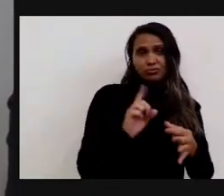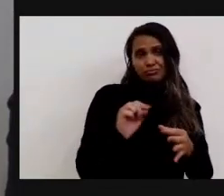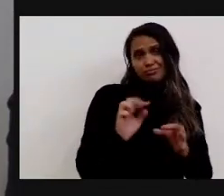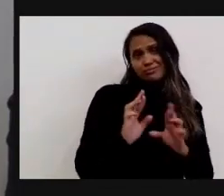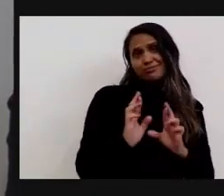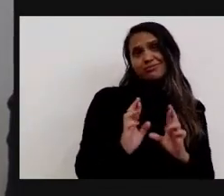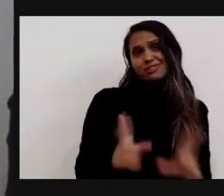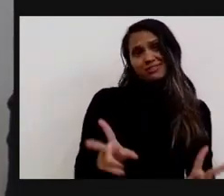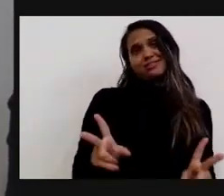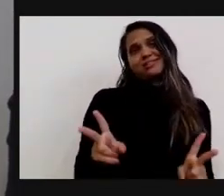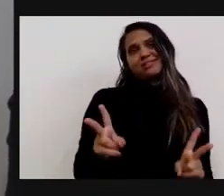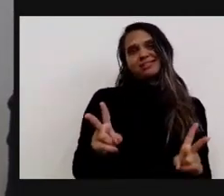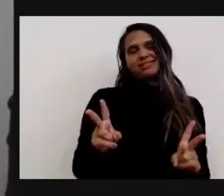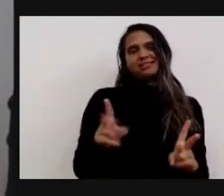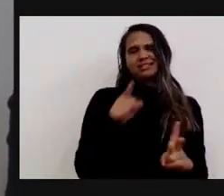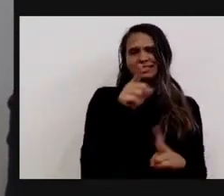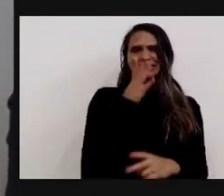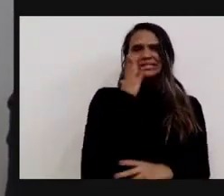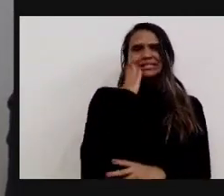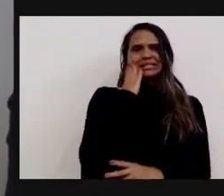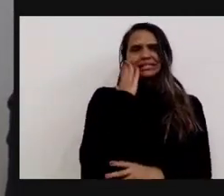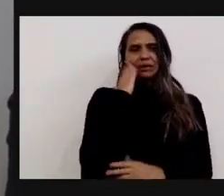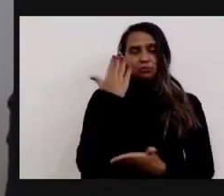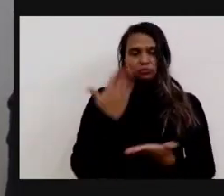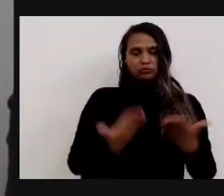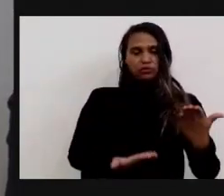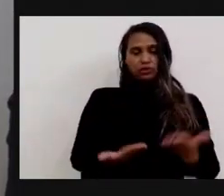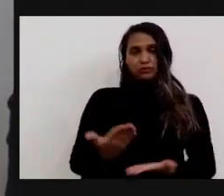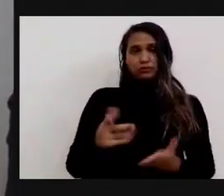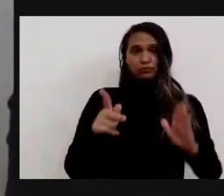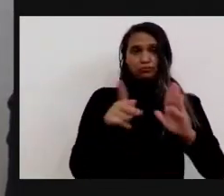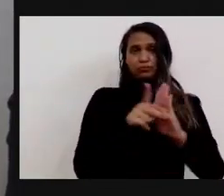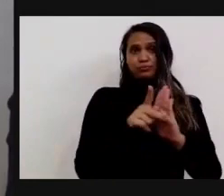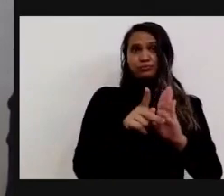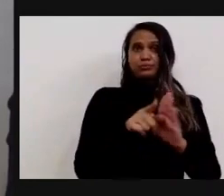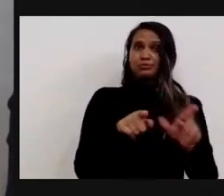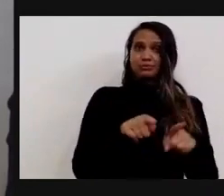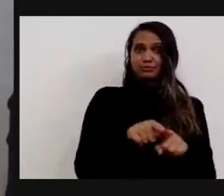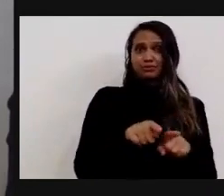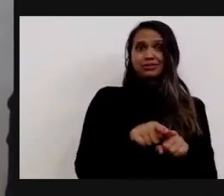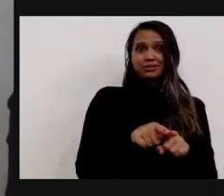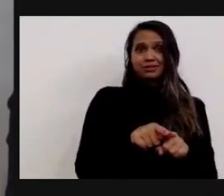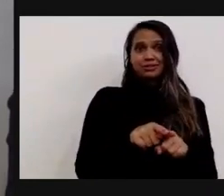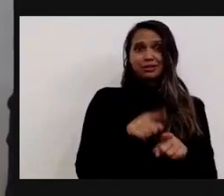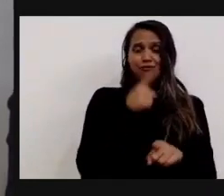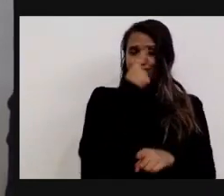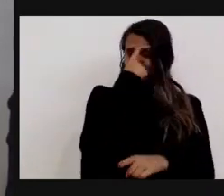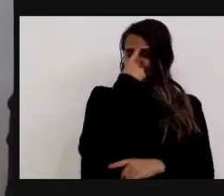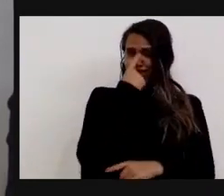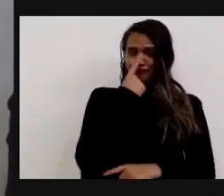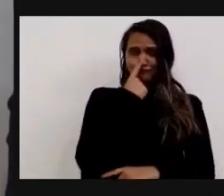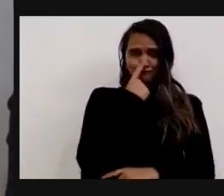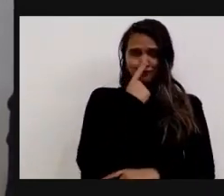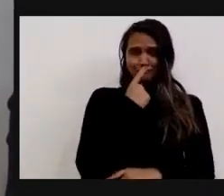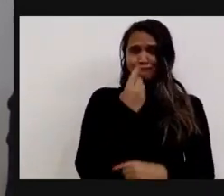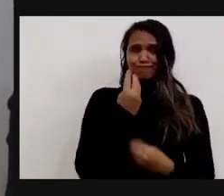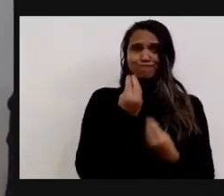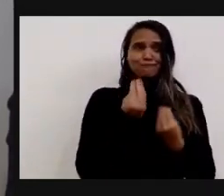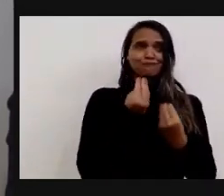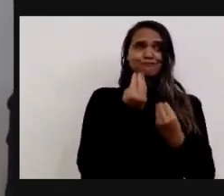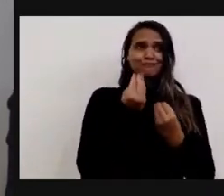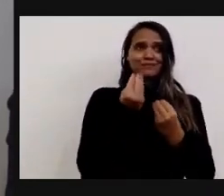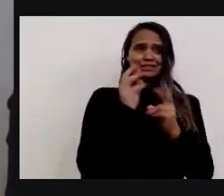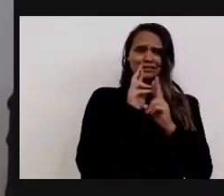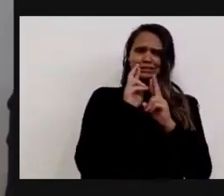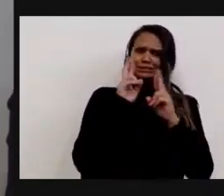muito específico aqui vocês sabem disso e a gente é muito homogêneo também né então o perfil super homogêneo como é que a gente